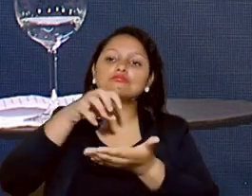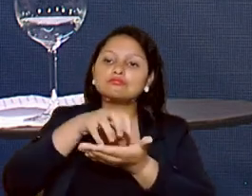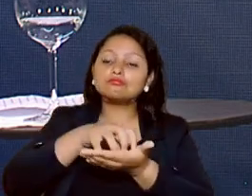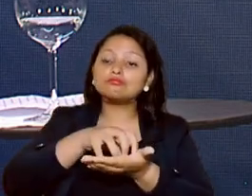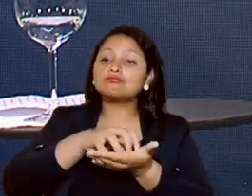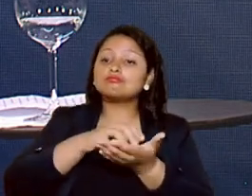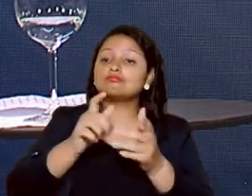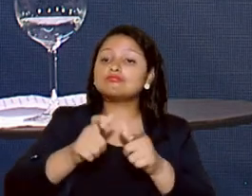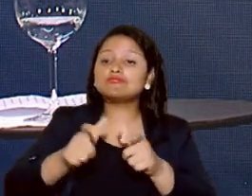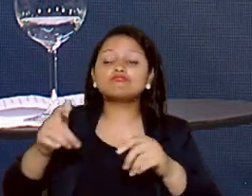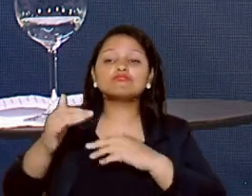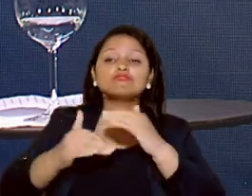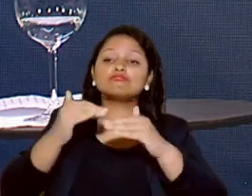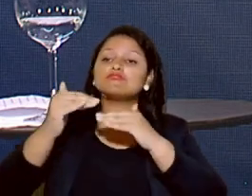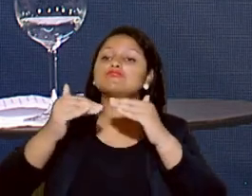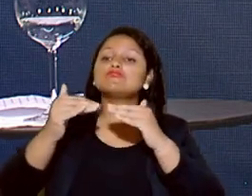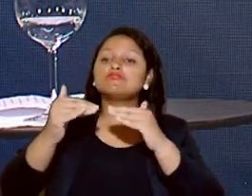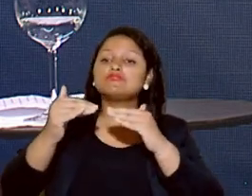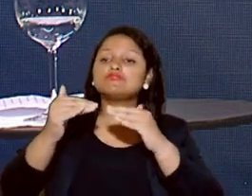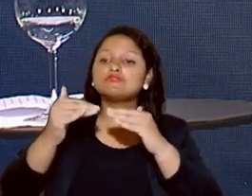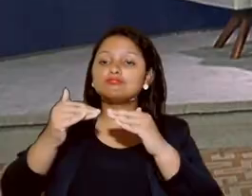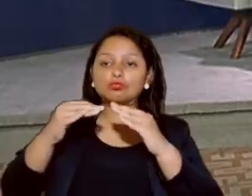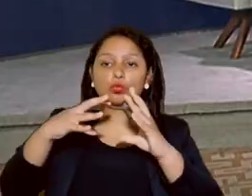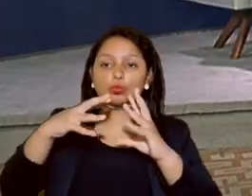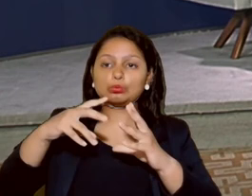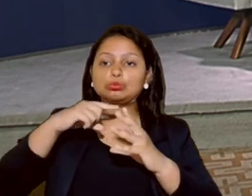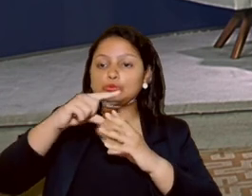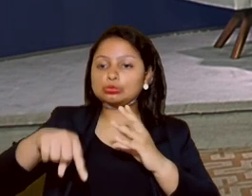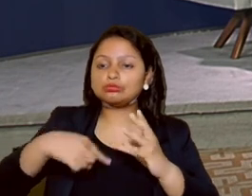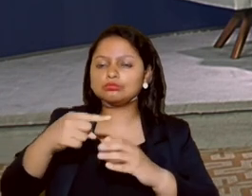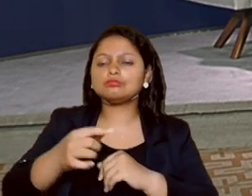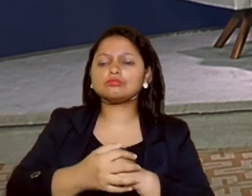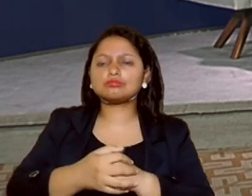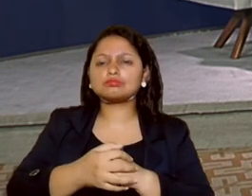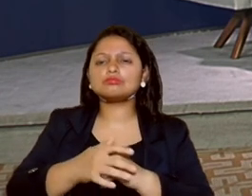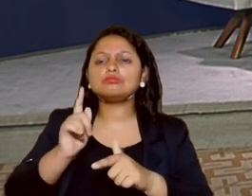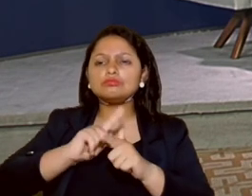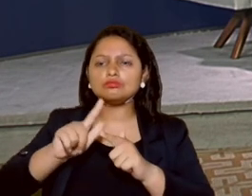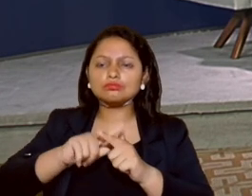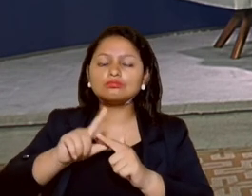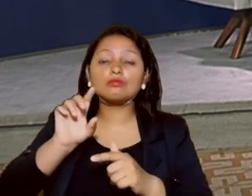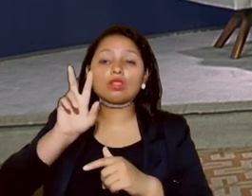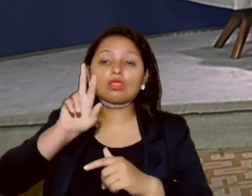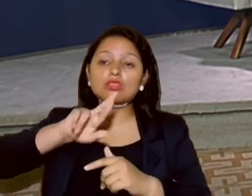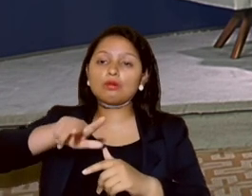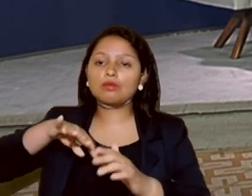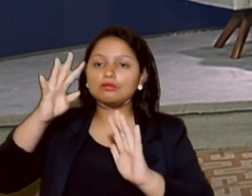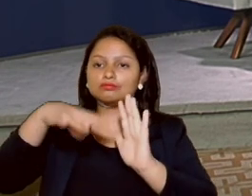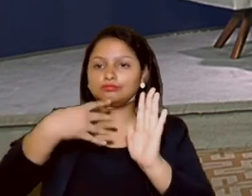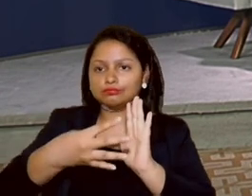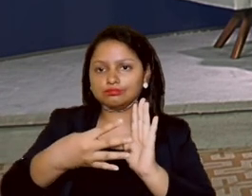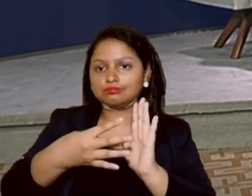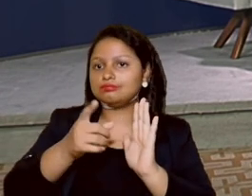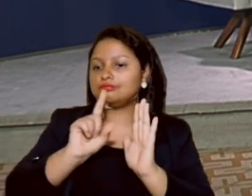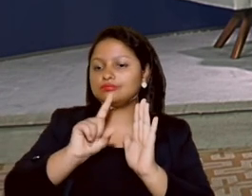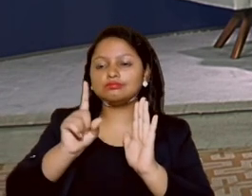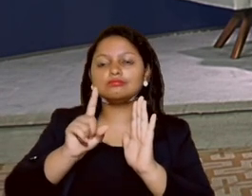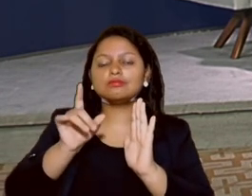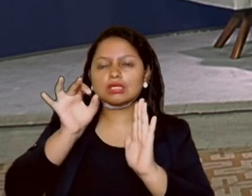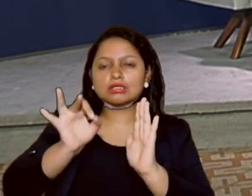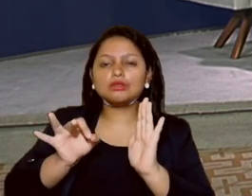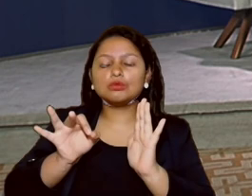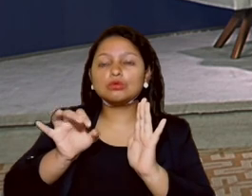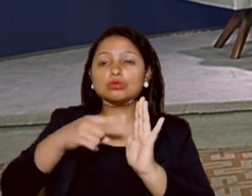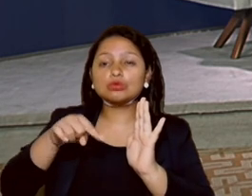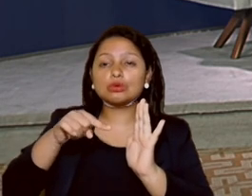avançadas de Vanguarda do mundo então o nosso problema não é agenda é agenda dá certo Imagina que nós aqui